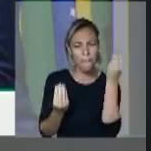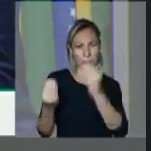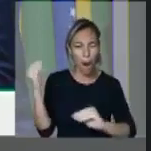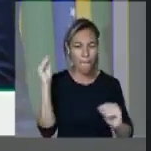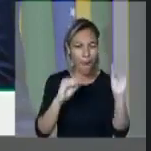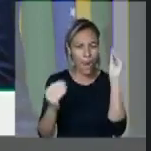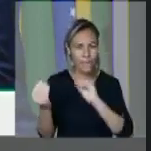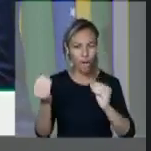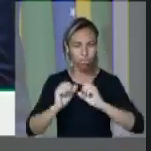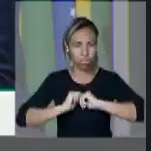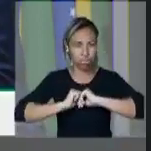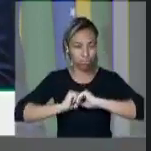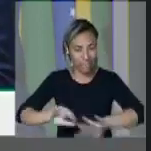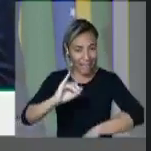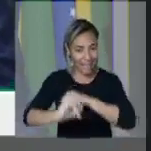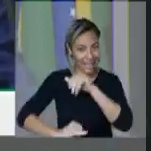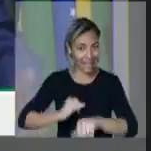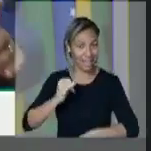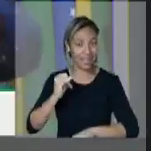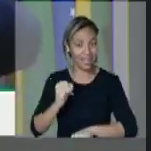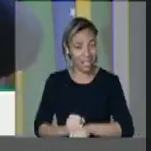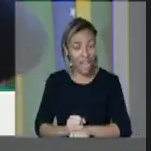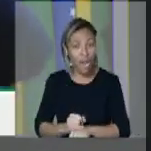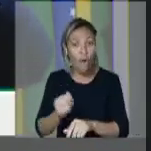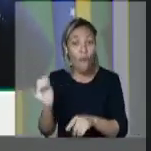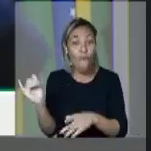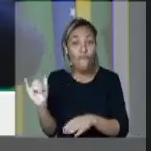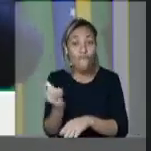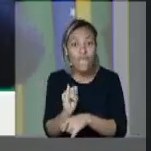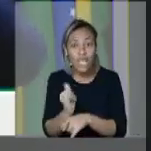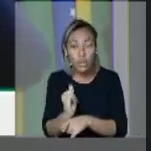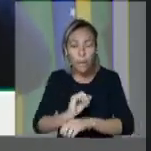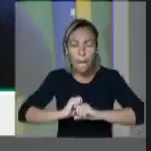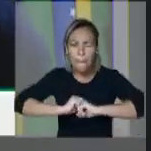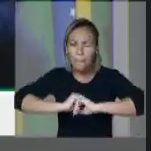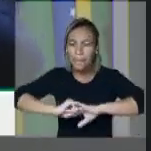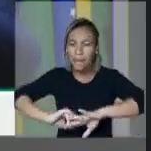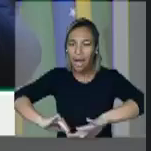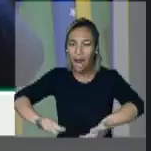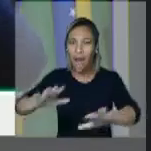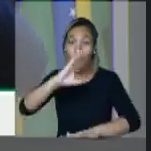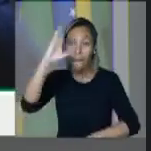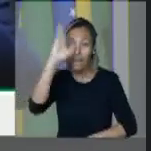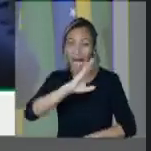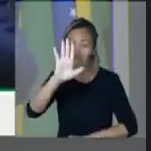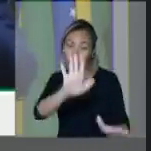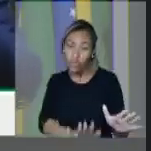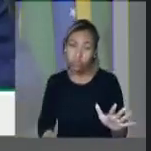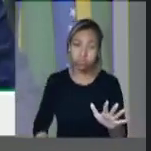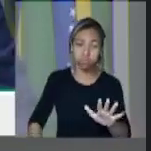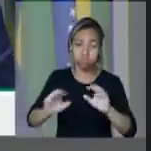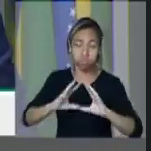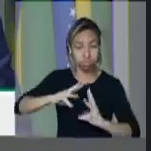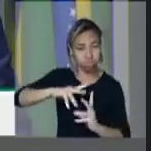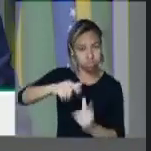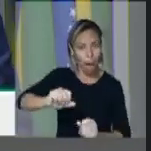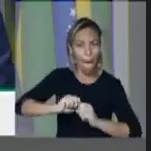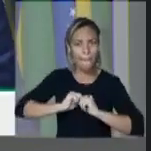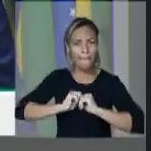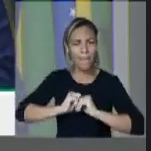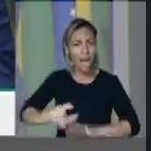suas redes sociais, e esse vídeo está circulando pelo Brasil e pelo mundo